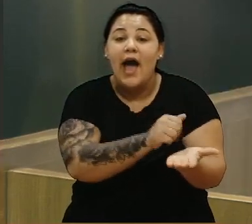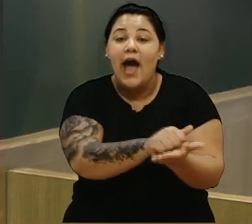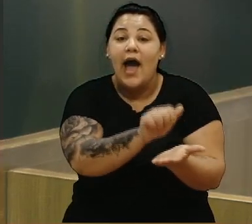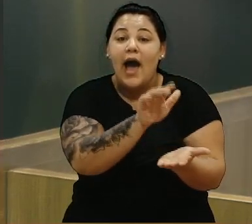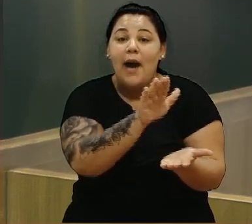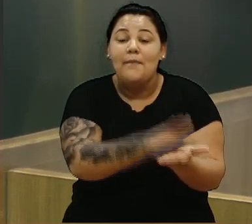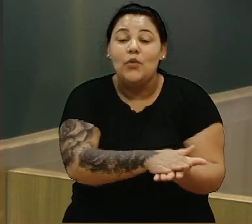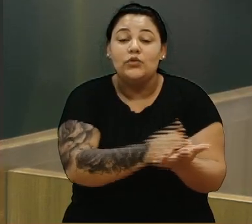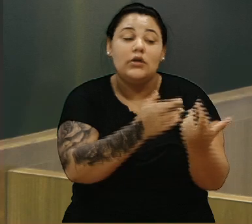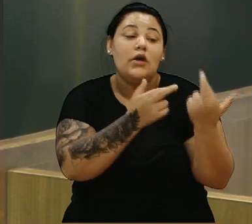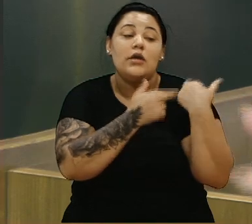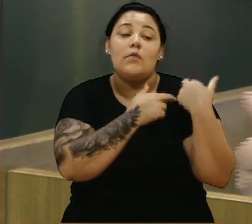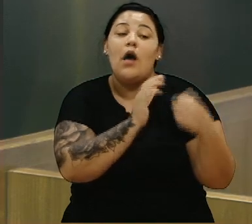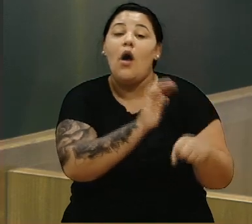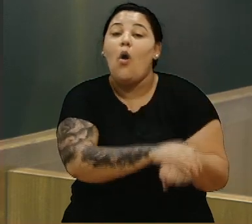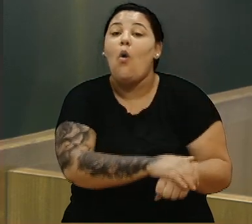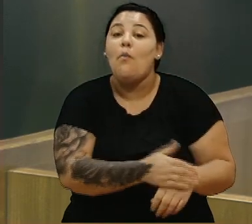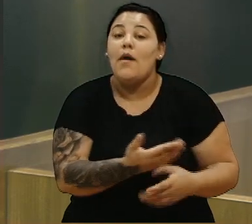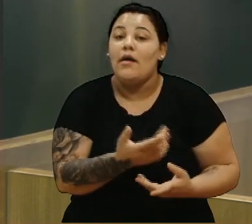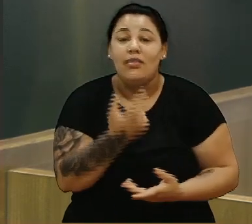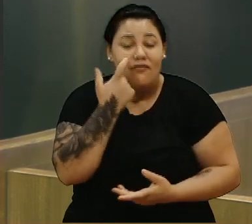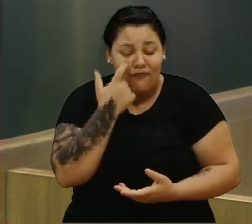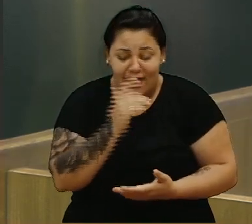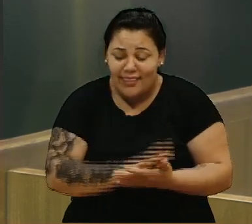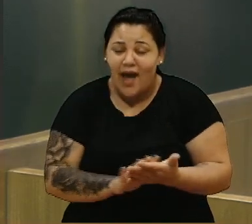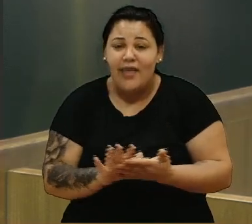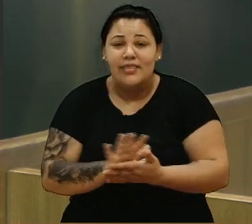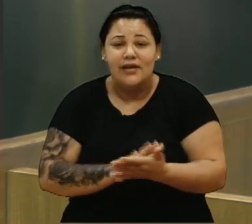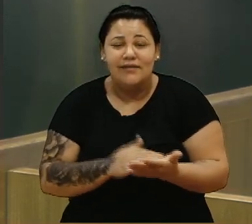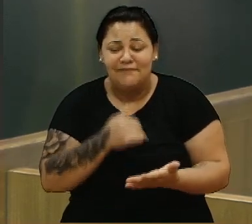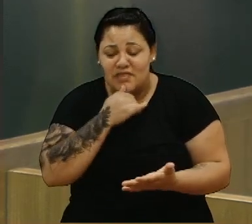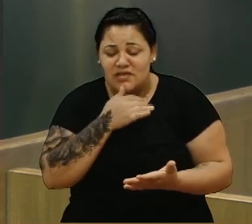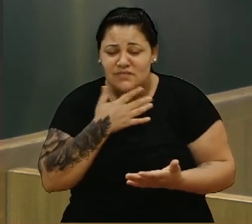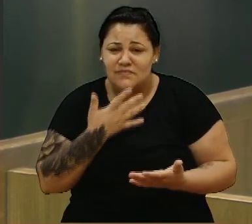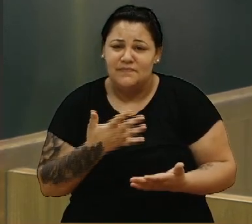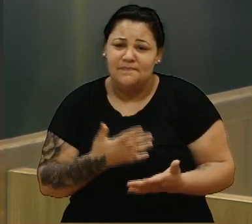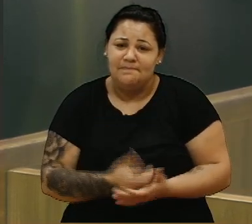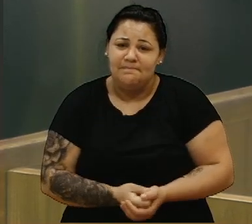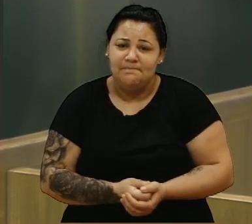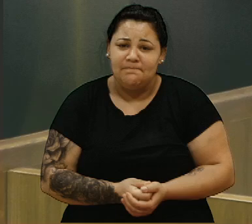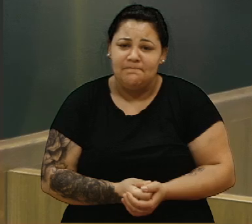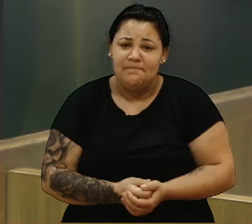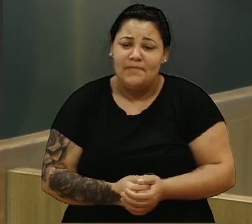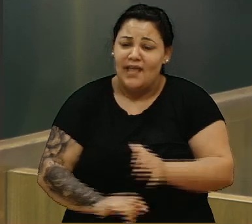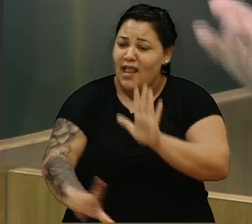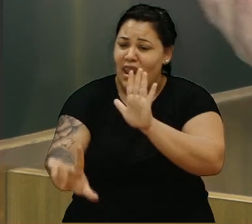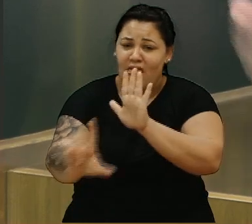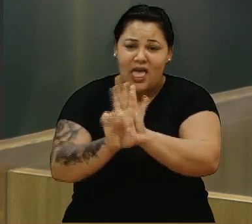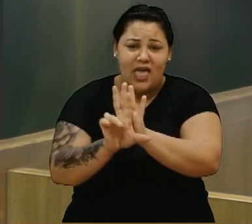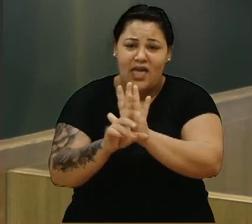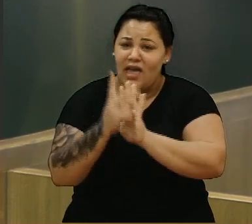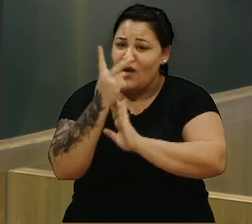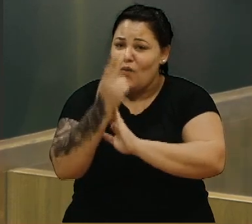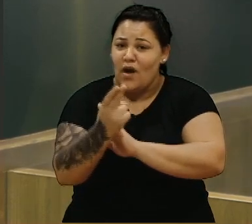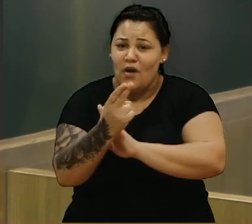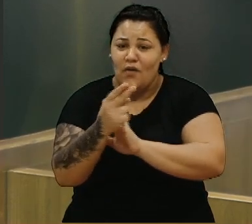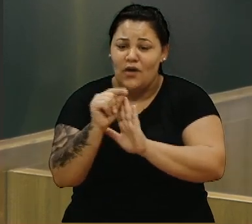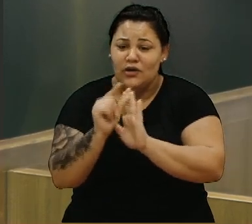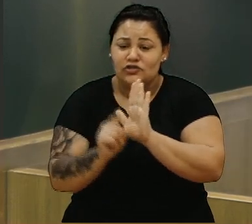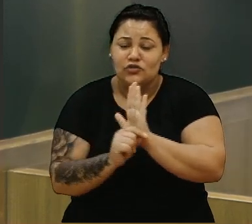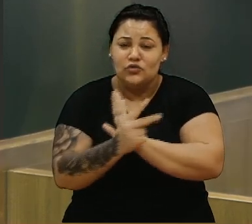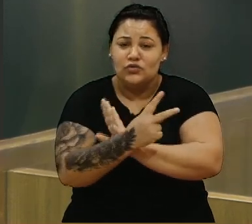nos responsáveis? Não se vê, infelizmente. E a lei é a mesma. É o artigo